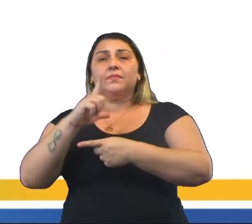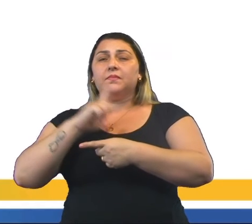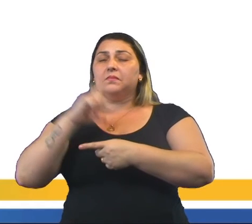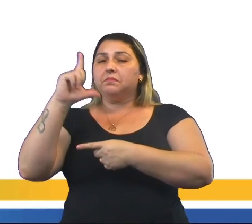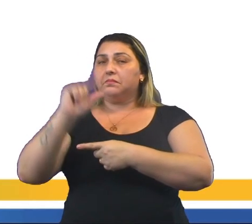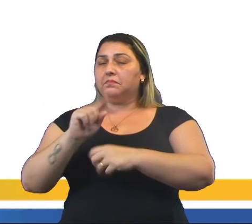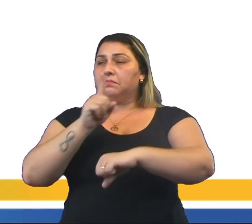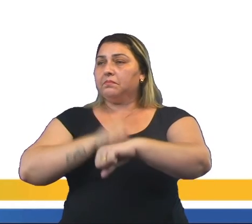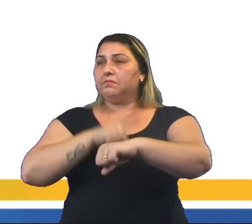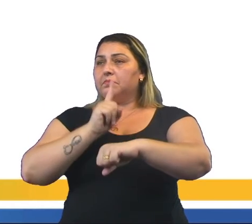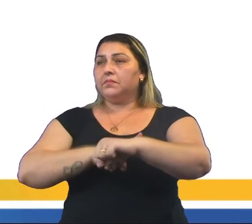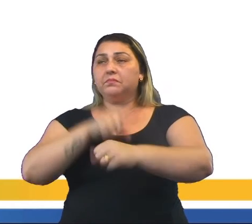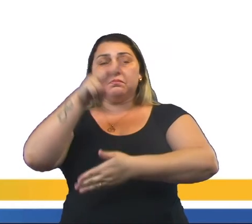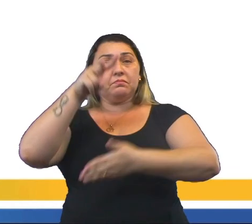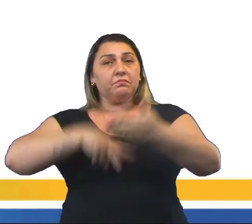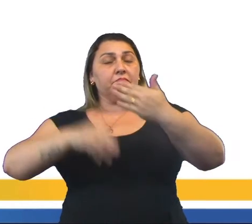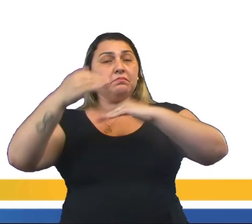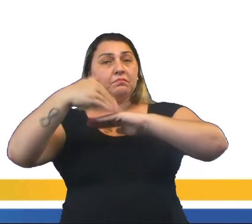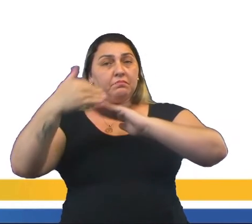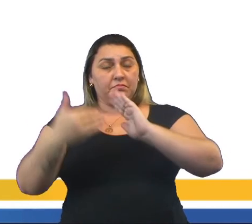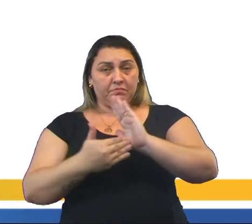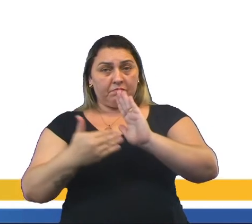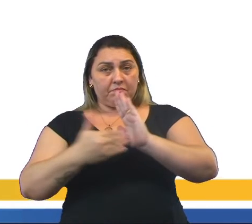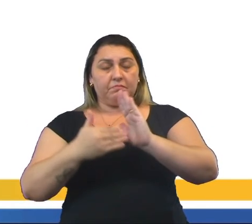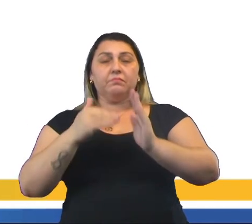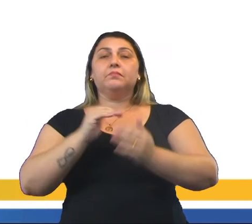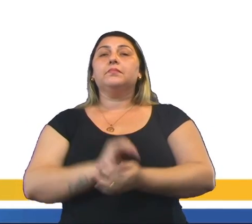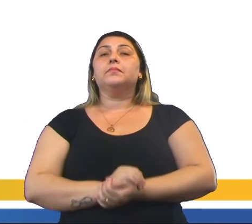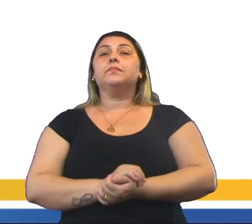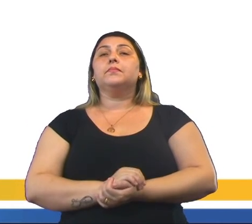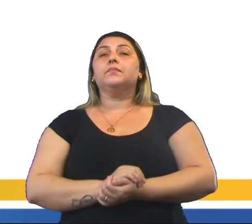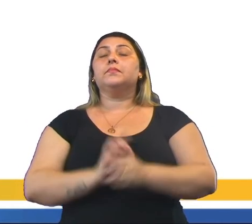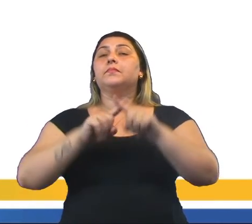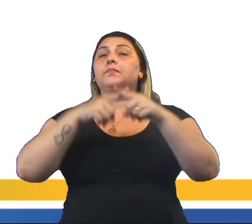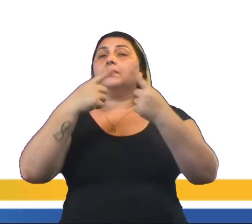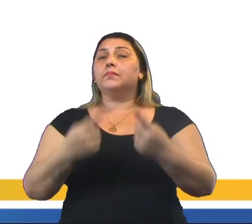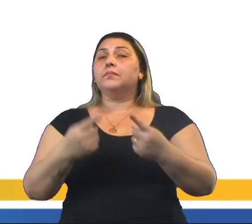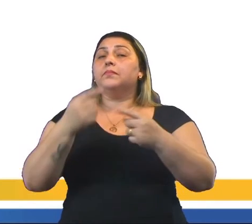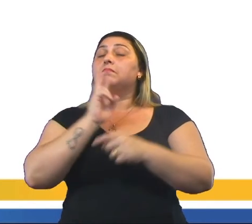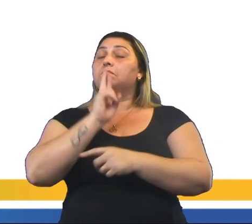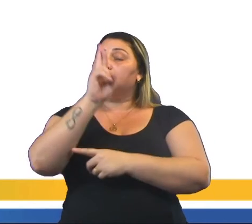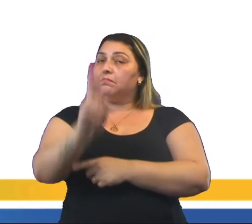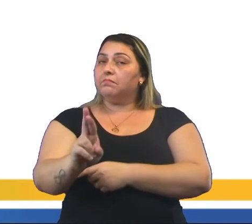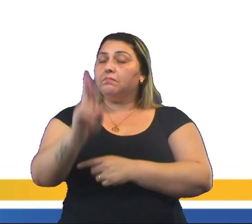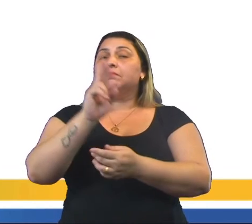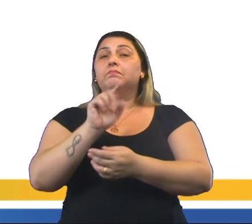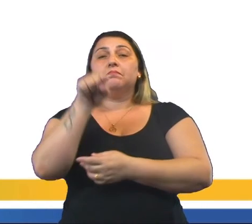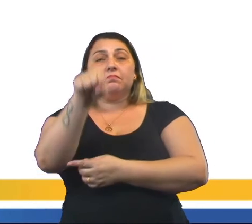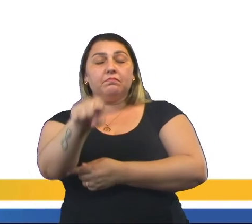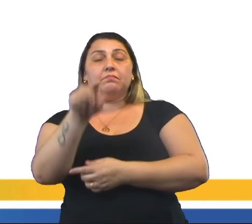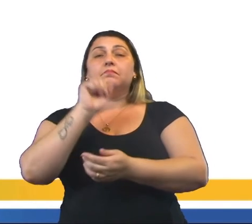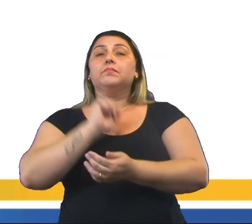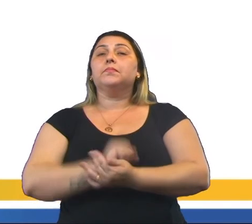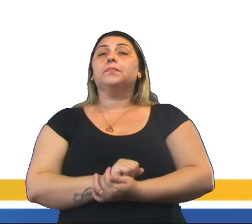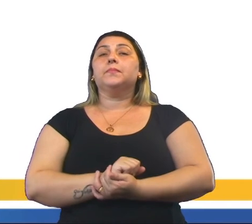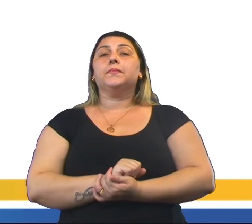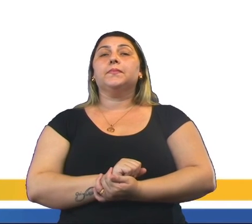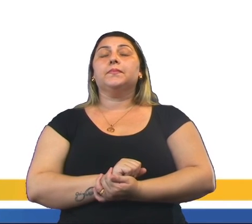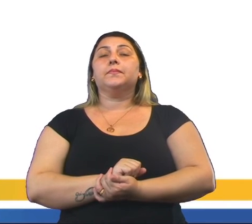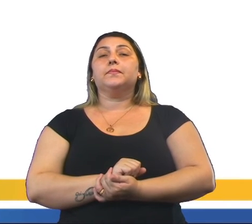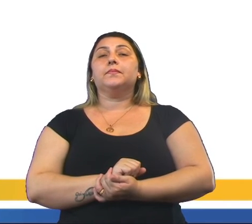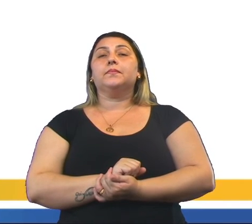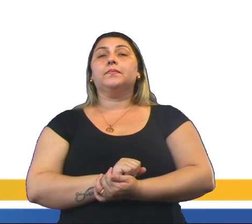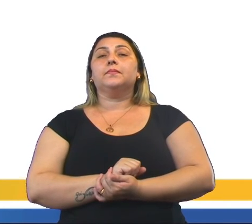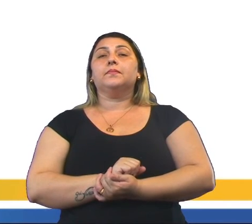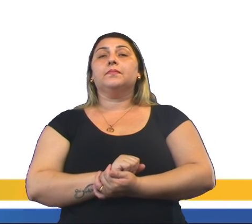tempo, eu não vou ler os distratores, tá? Mas eu vou dar logo a resposta para vocês.